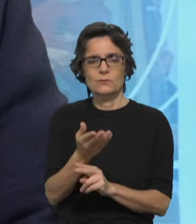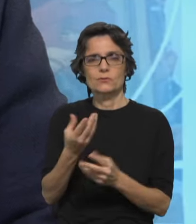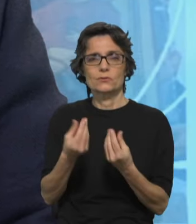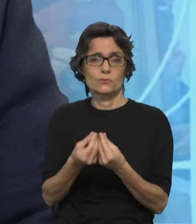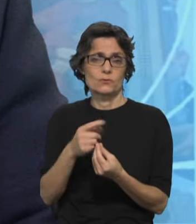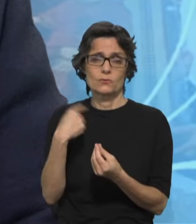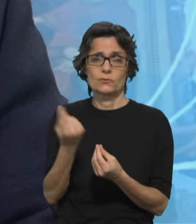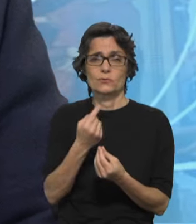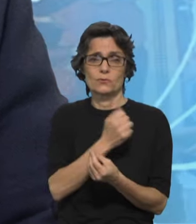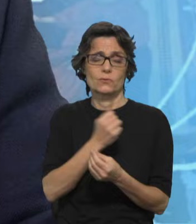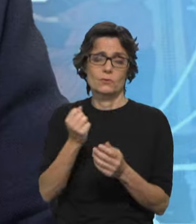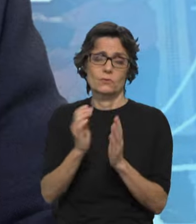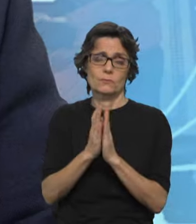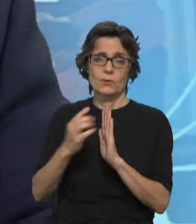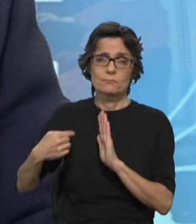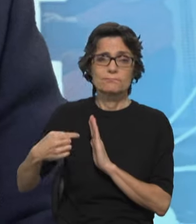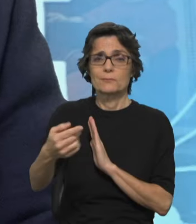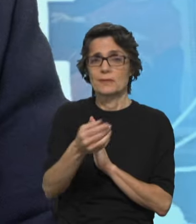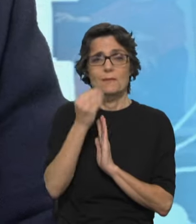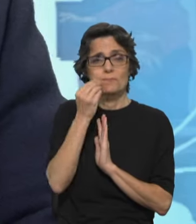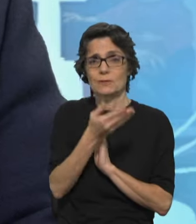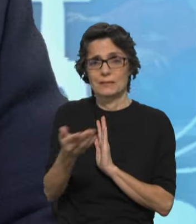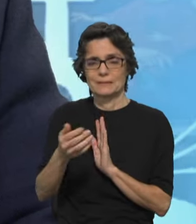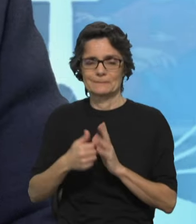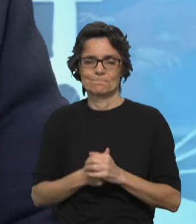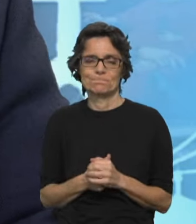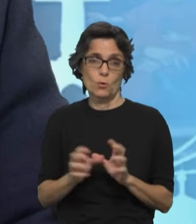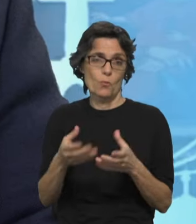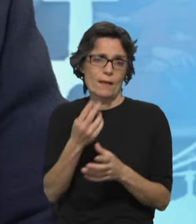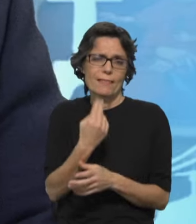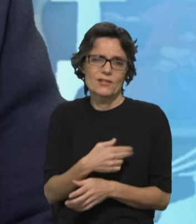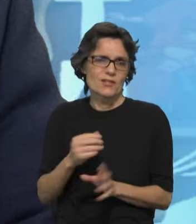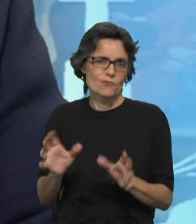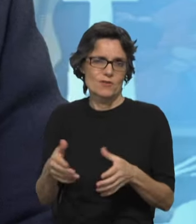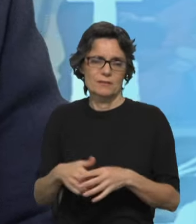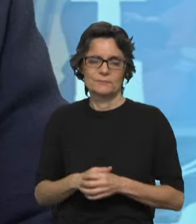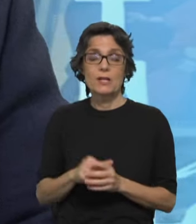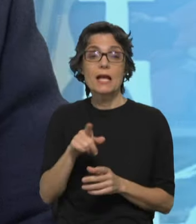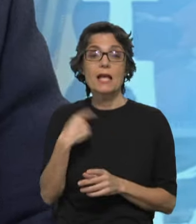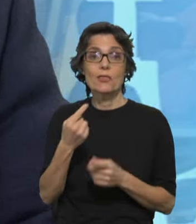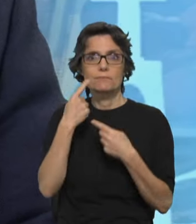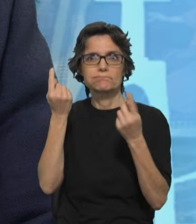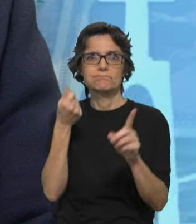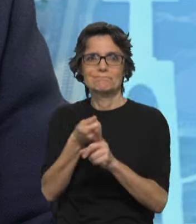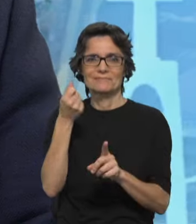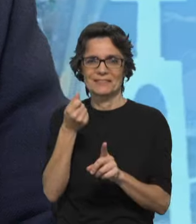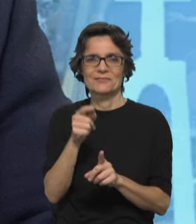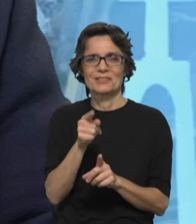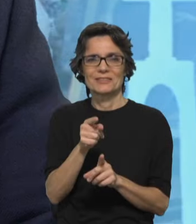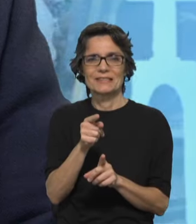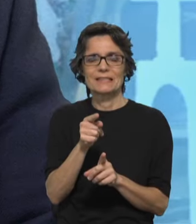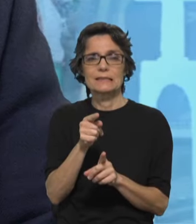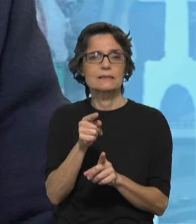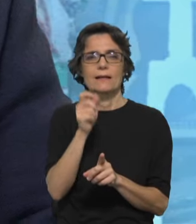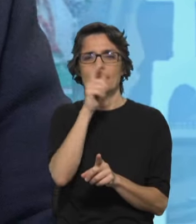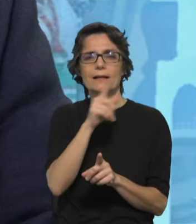diocese, de uma paróquia, de uma comunidade cristã. E neste sentido, nós lançámos o desafio, de modo especial, a todos